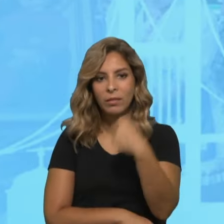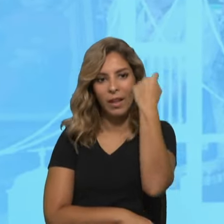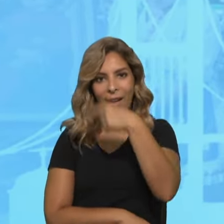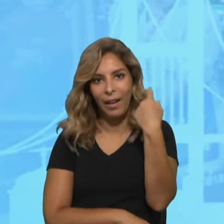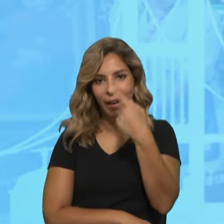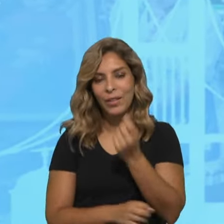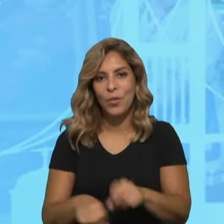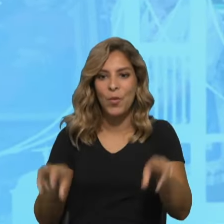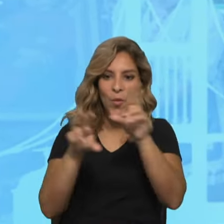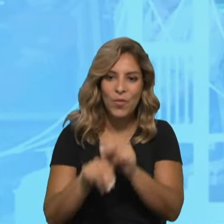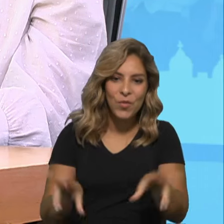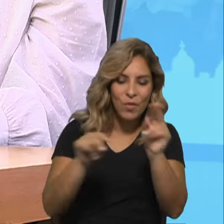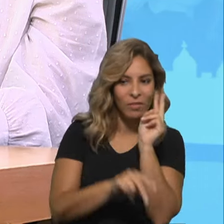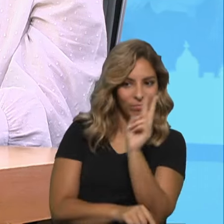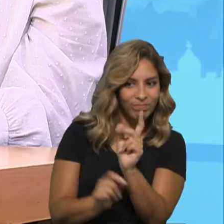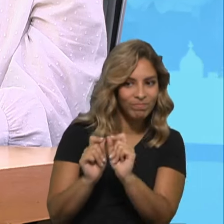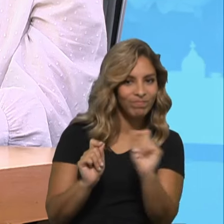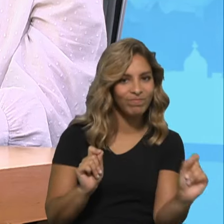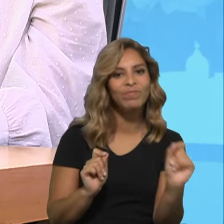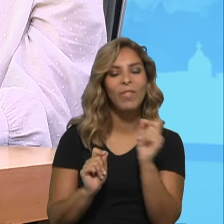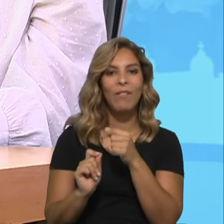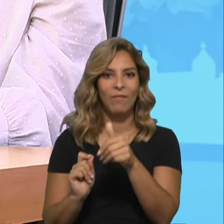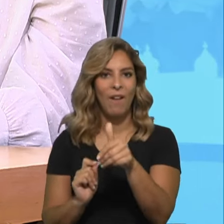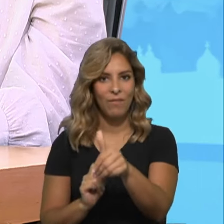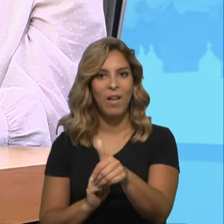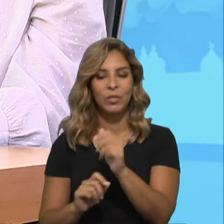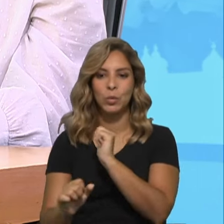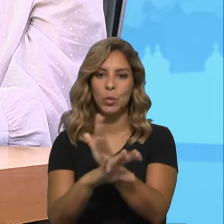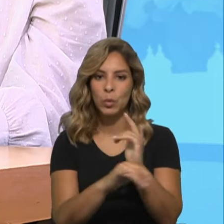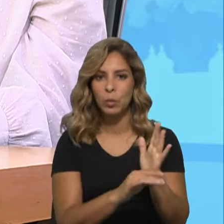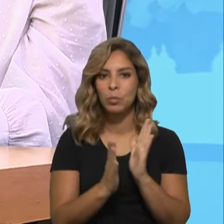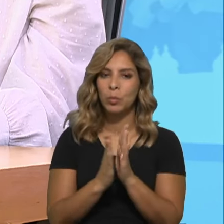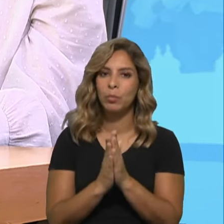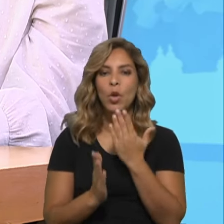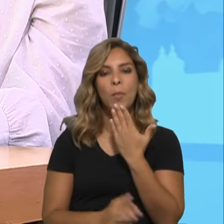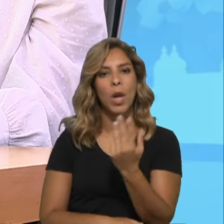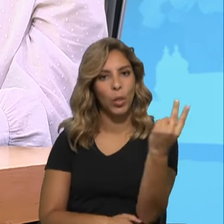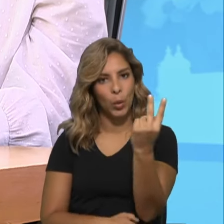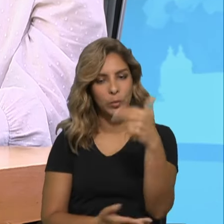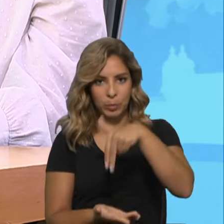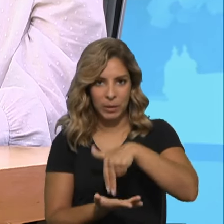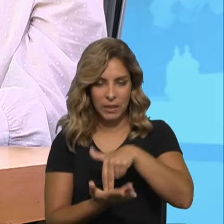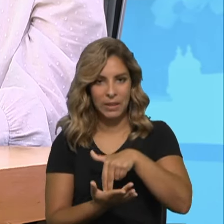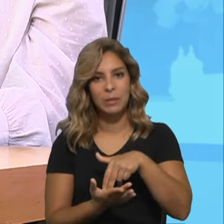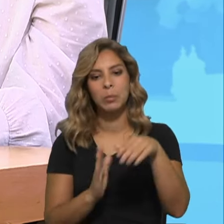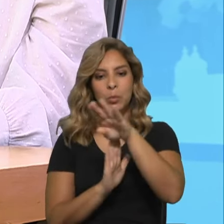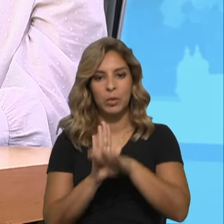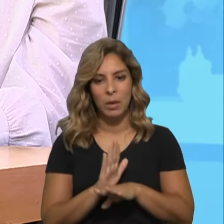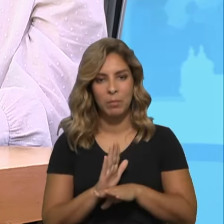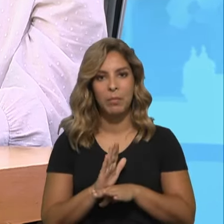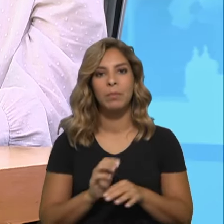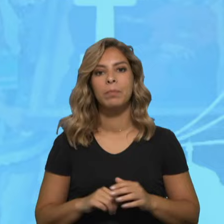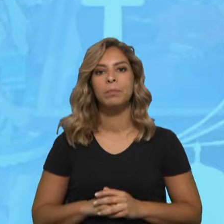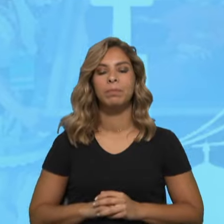encontrando também nesses projetos que a Caritas tem eh nas diversas dioceses agradeço muito a vossa presença hoje aqui no nosso programa